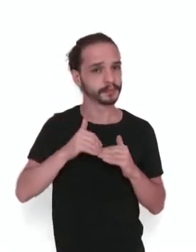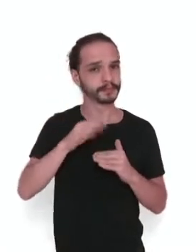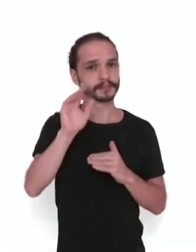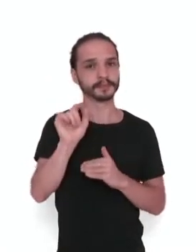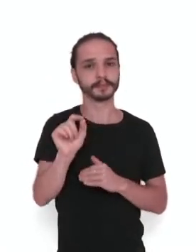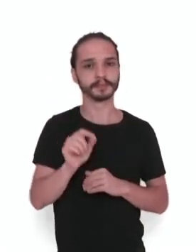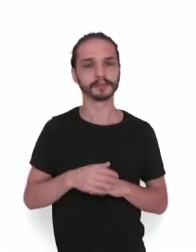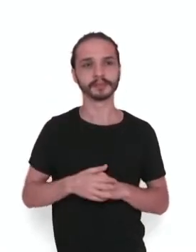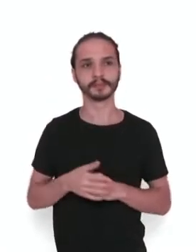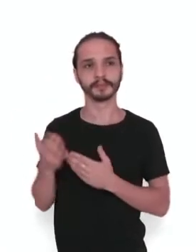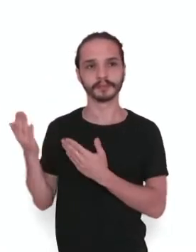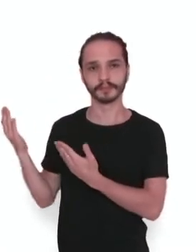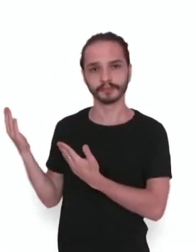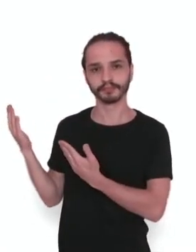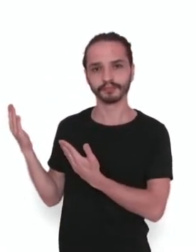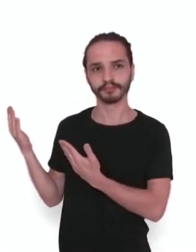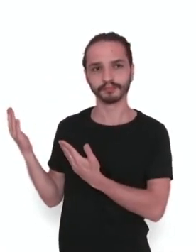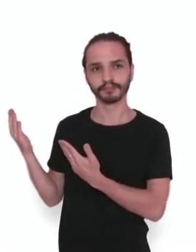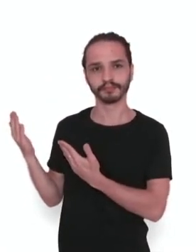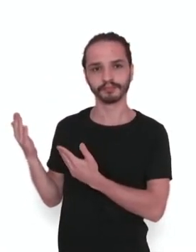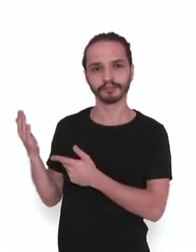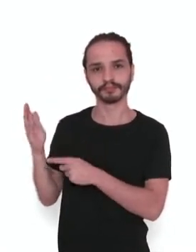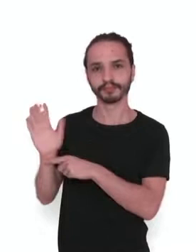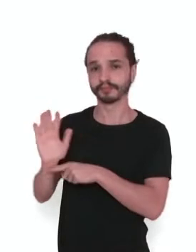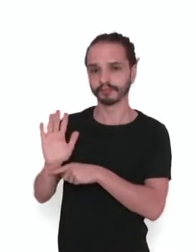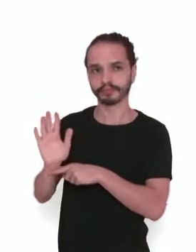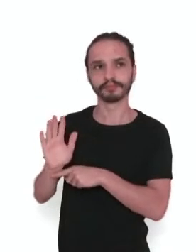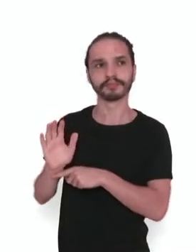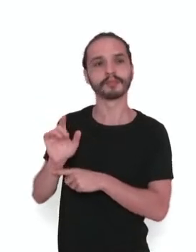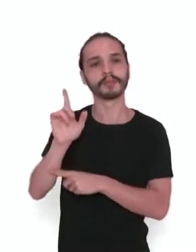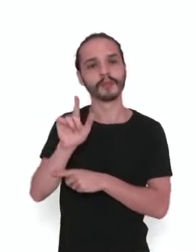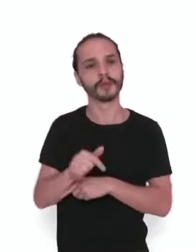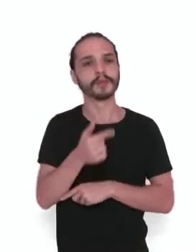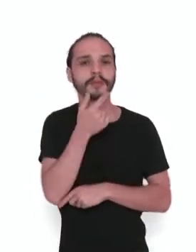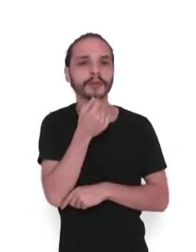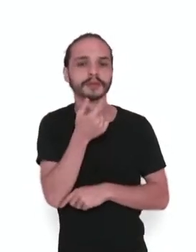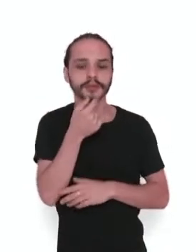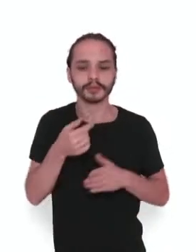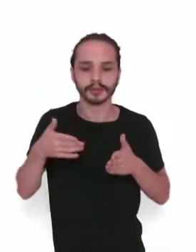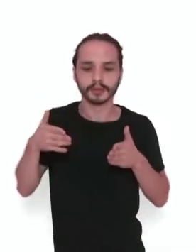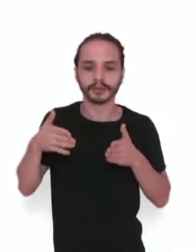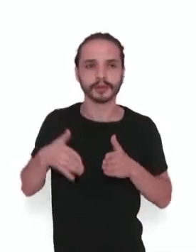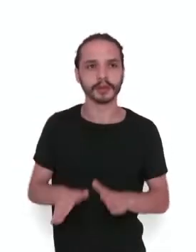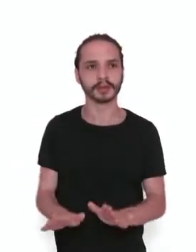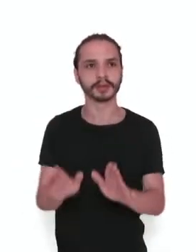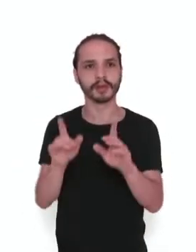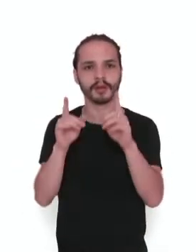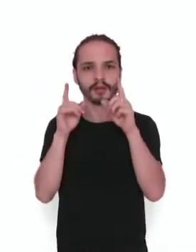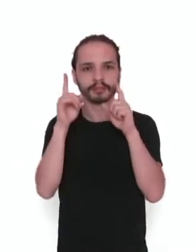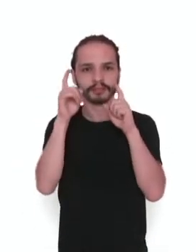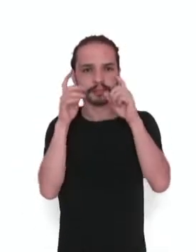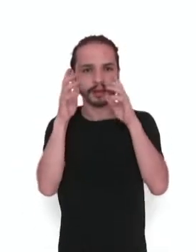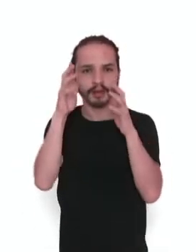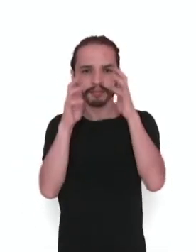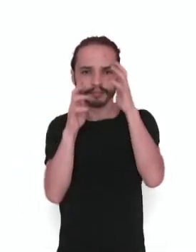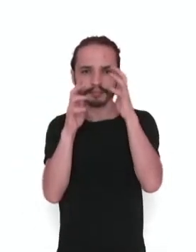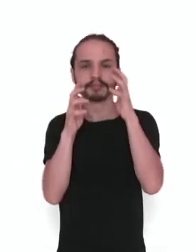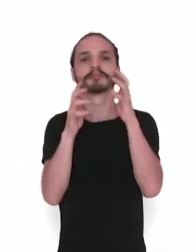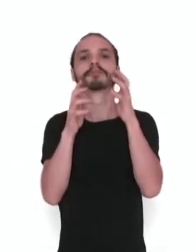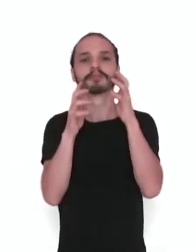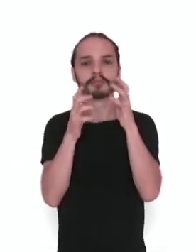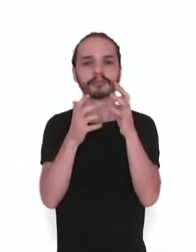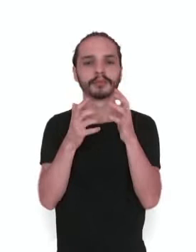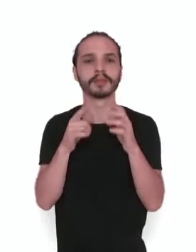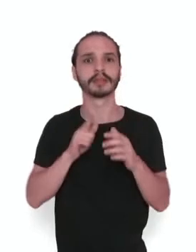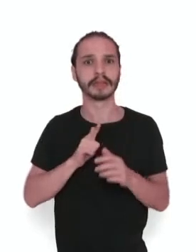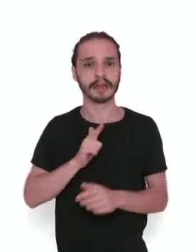Extraordinário, é um garoto que nasceu com uma deformação facial, o que fez com que passasse